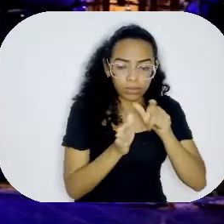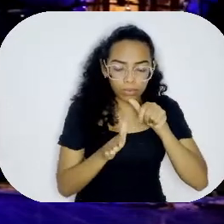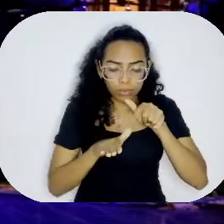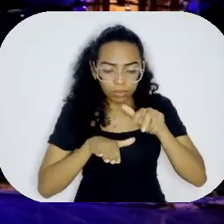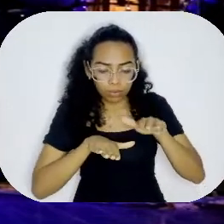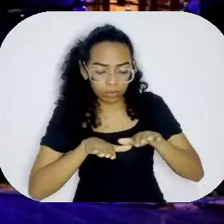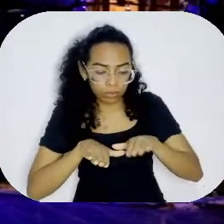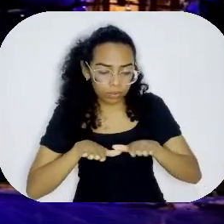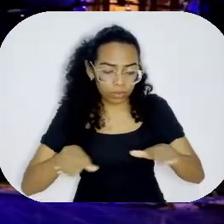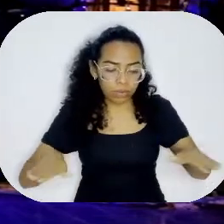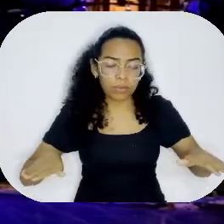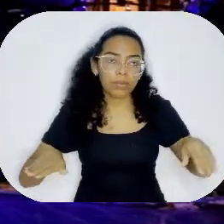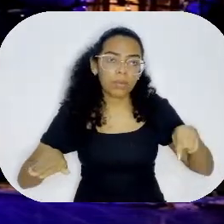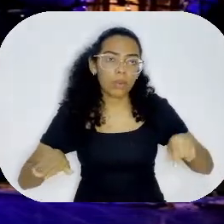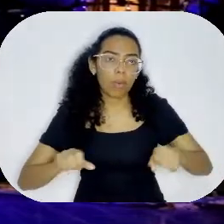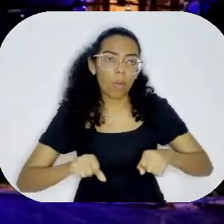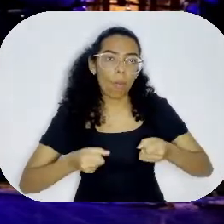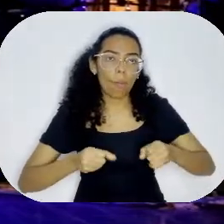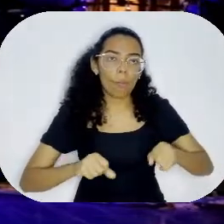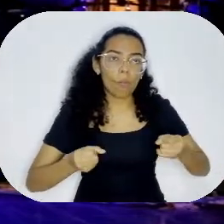Nas quebradas desse chão,